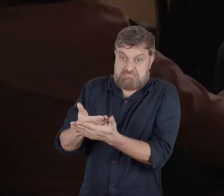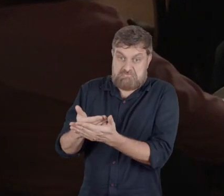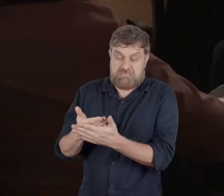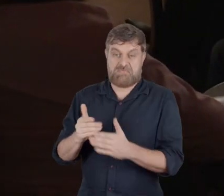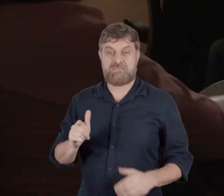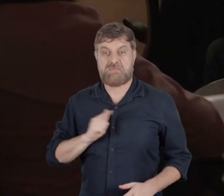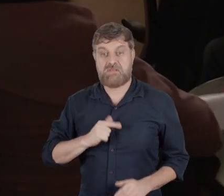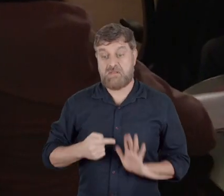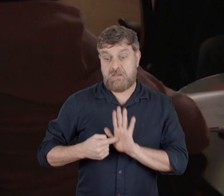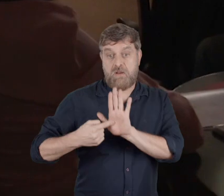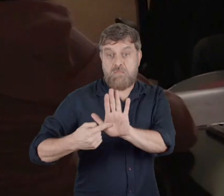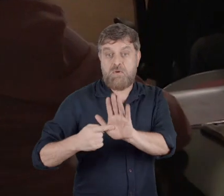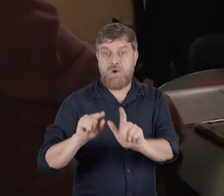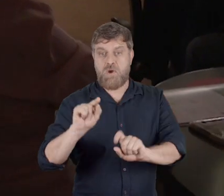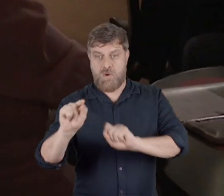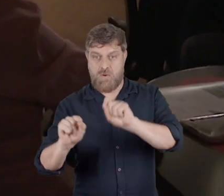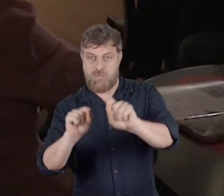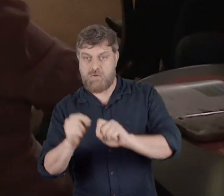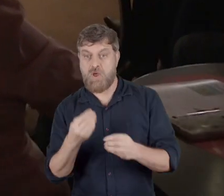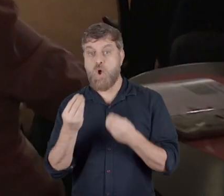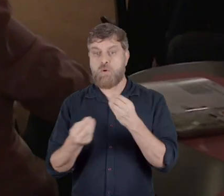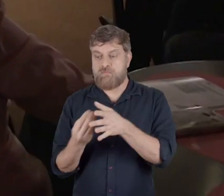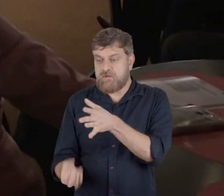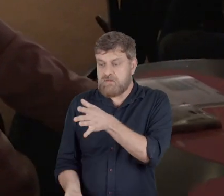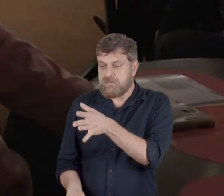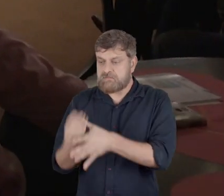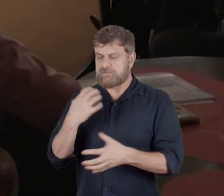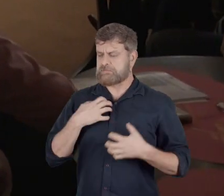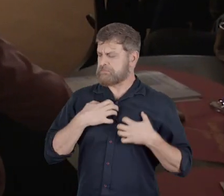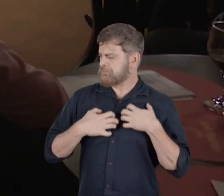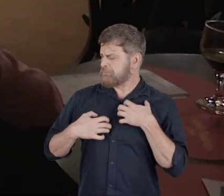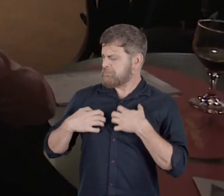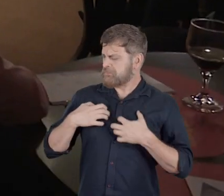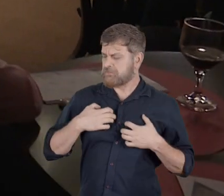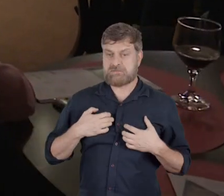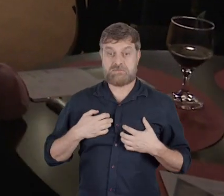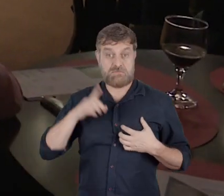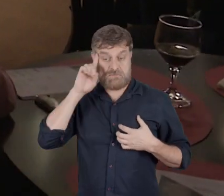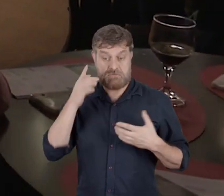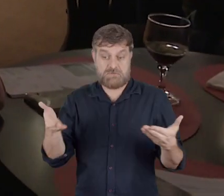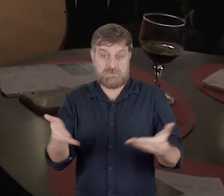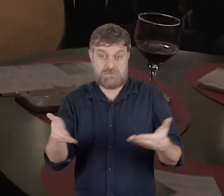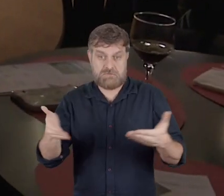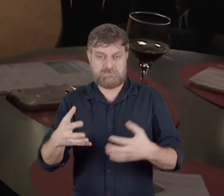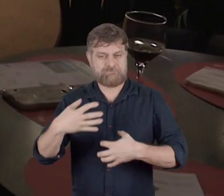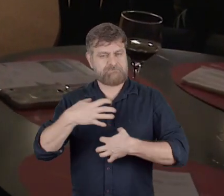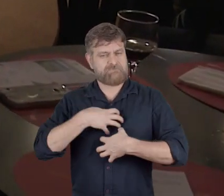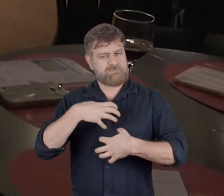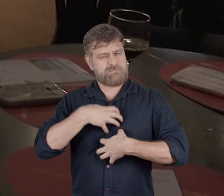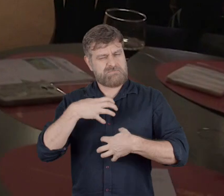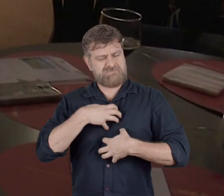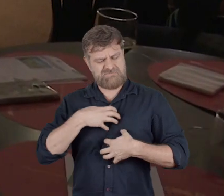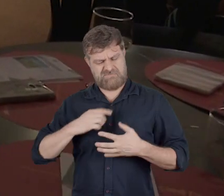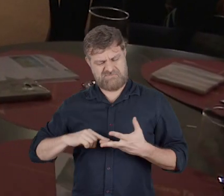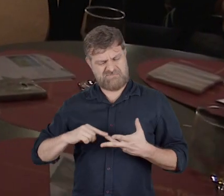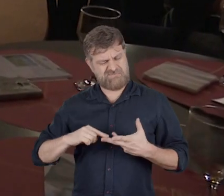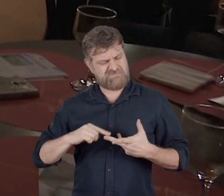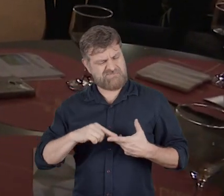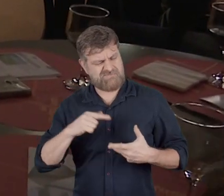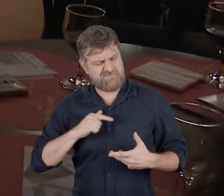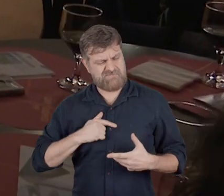mas estou querendo mostrar como é que vai nascer no mal-estar contemporâneo. Desses